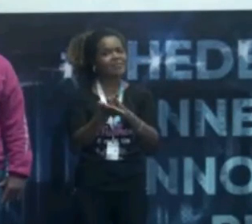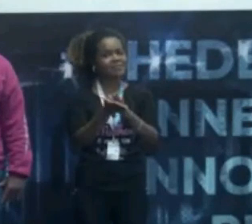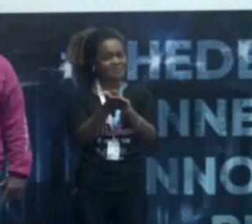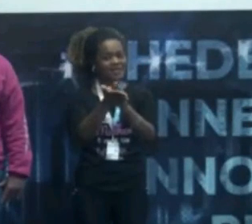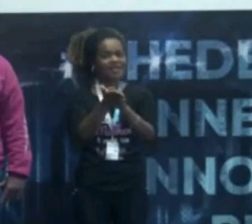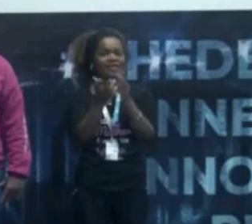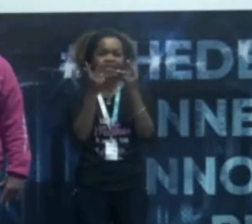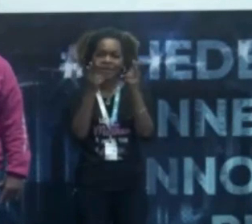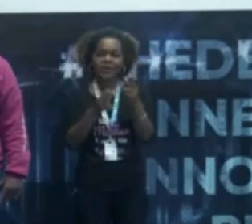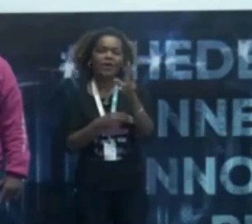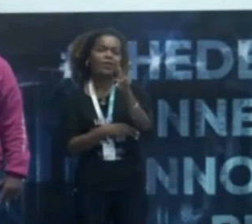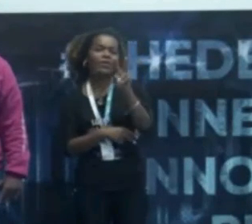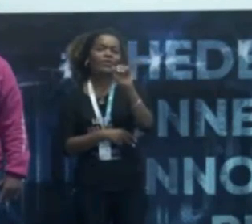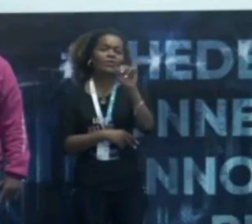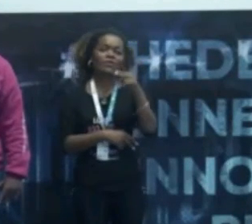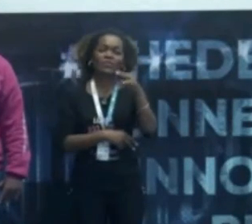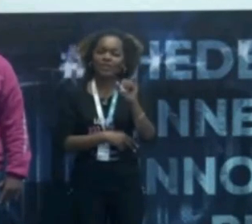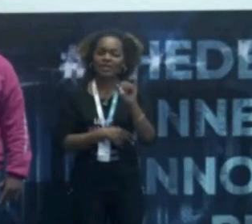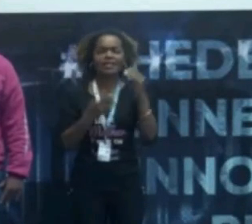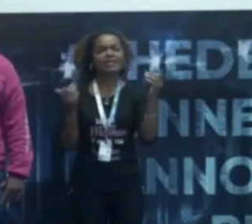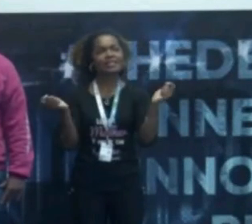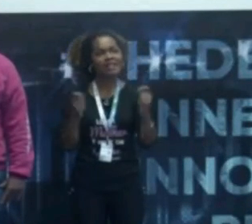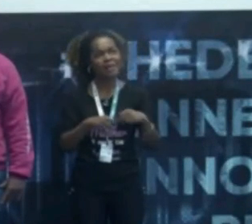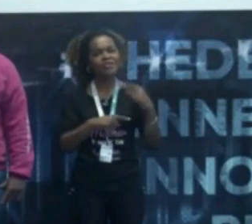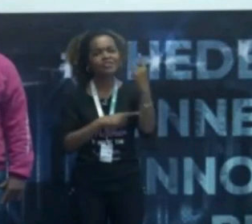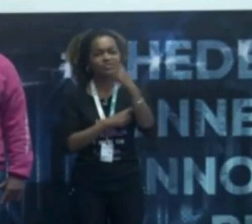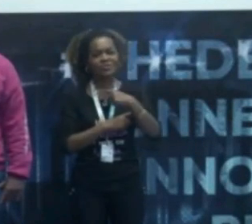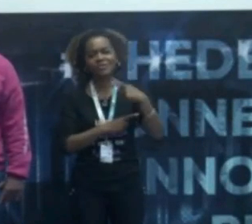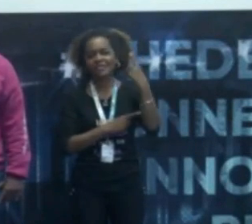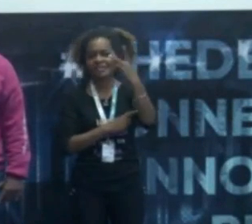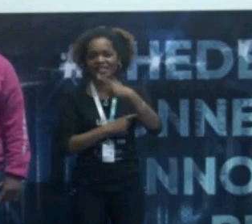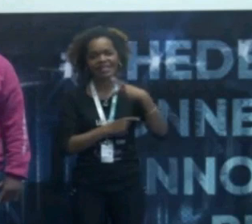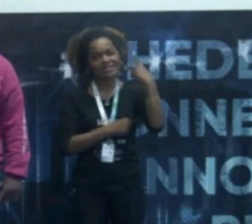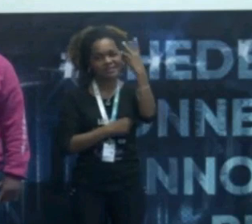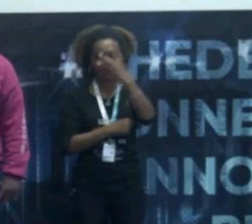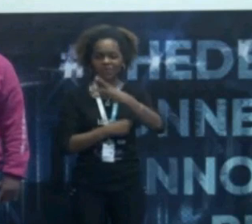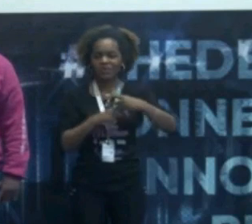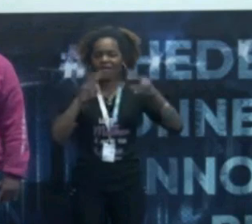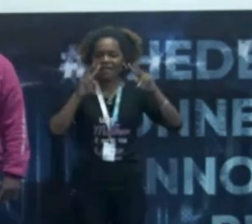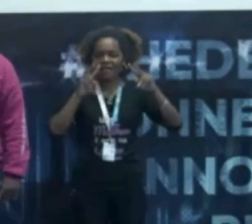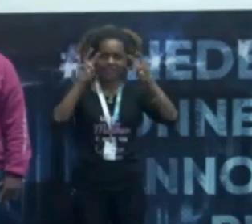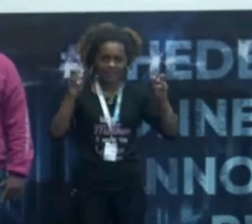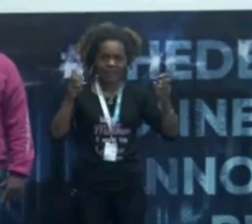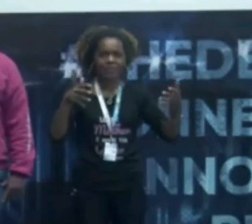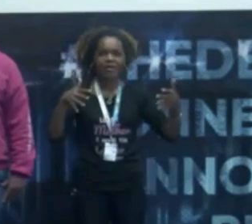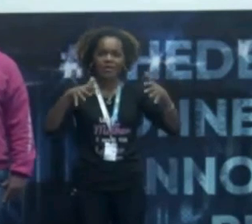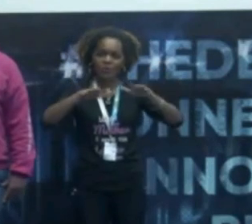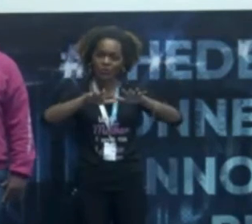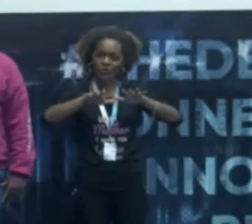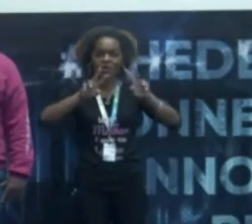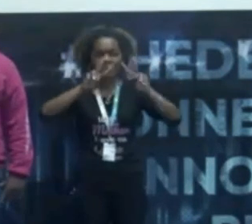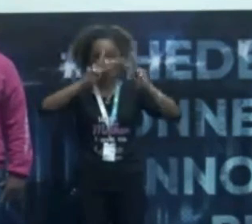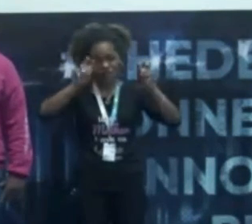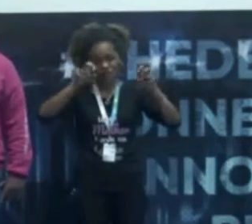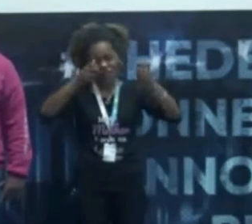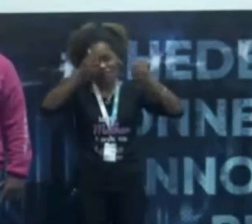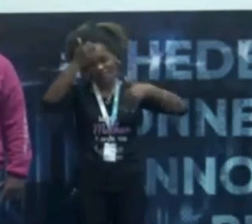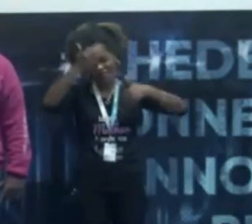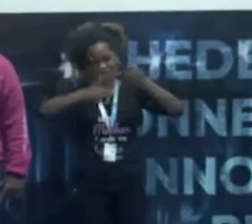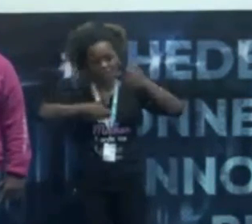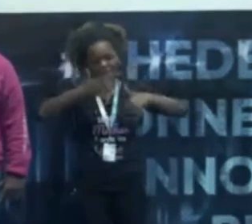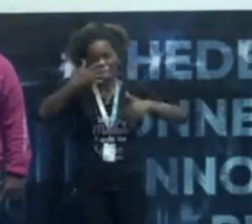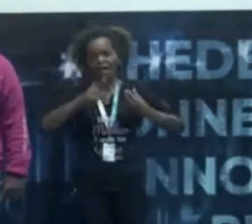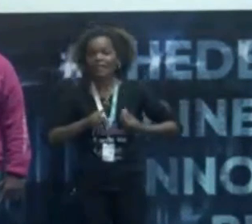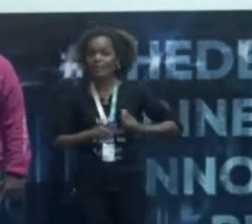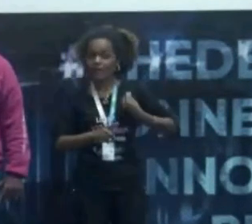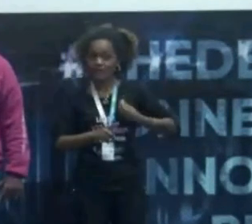a gente teria que ficar aqui 3, 4 horas discutindo o tema inclusão. É um tema aí que está na nossa vida, né, como